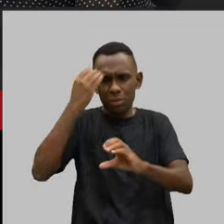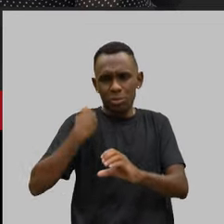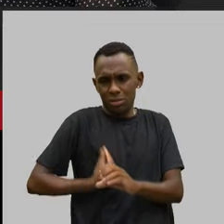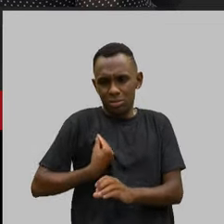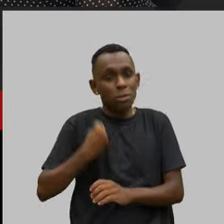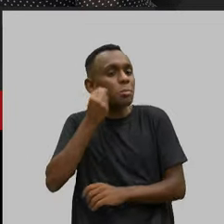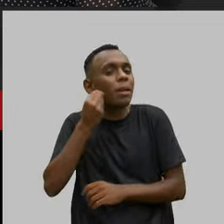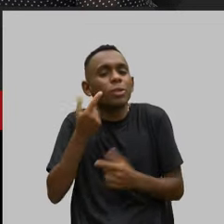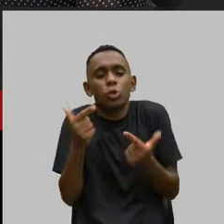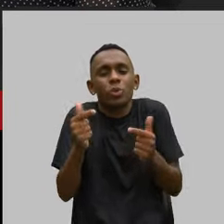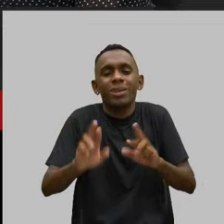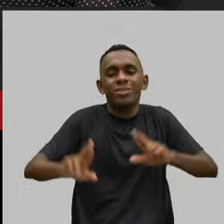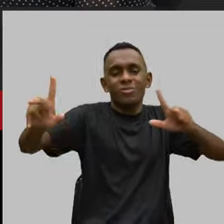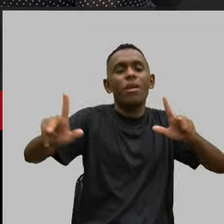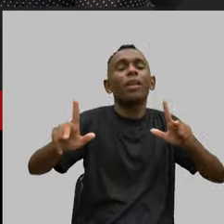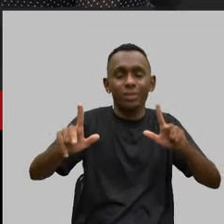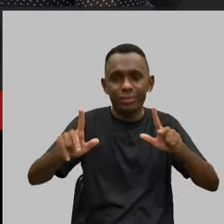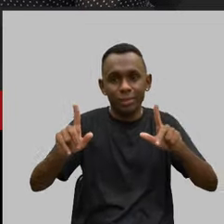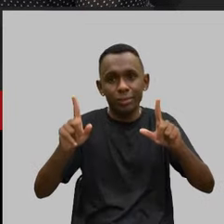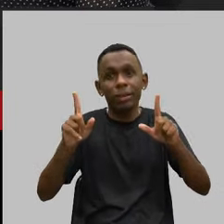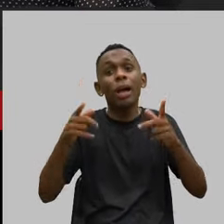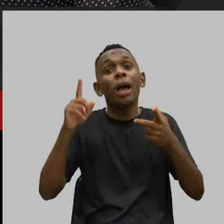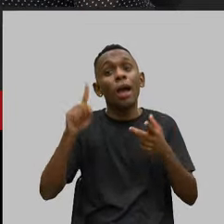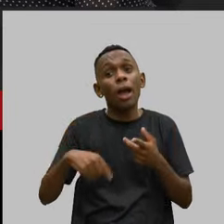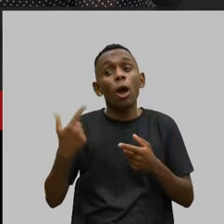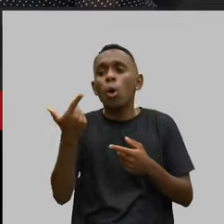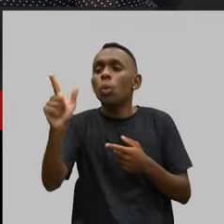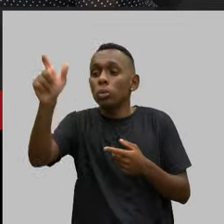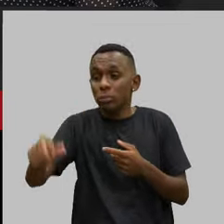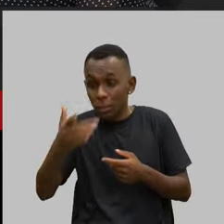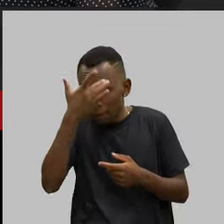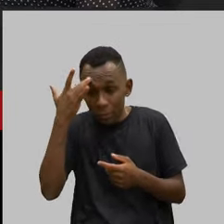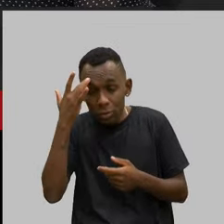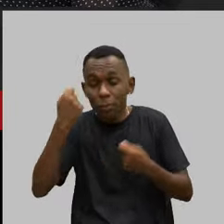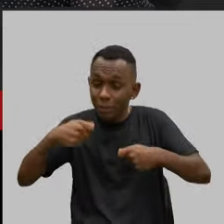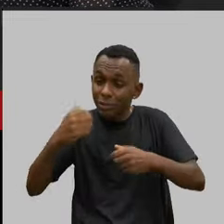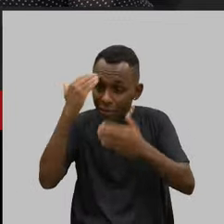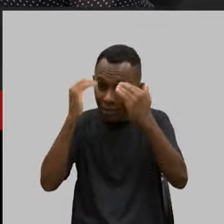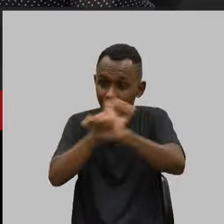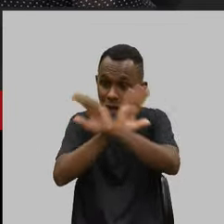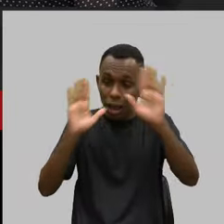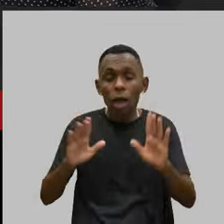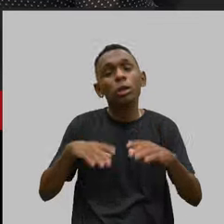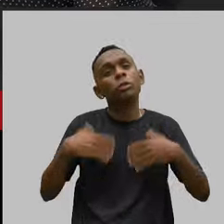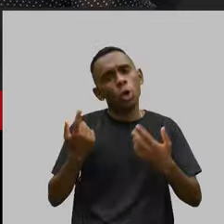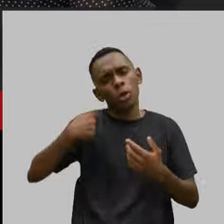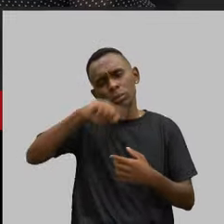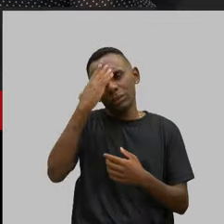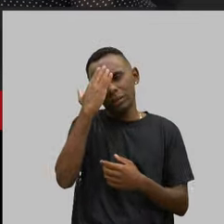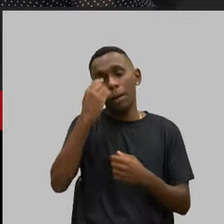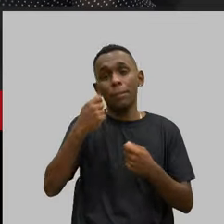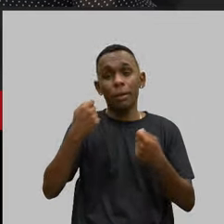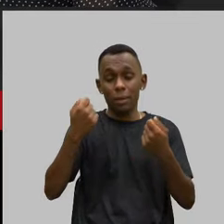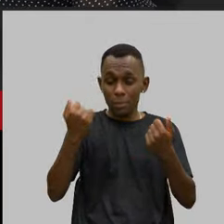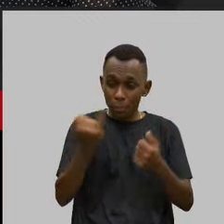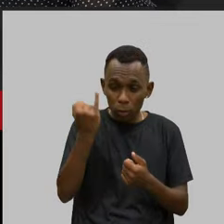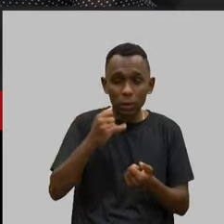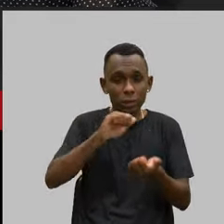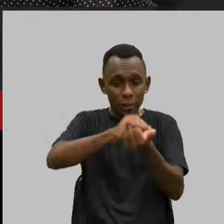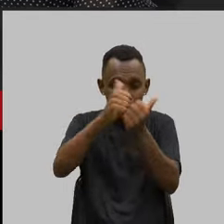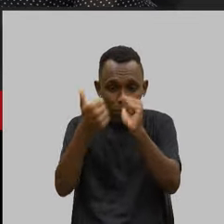realidade de serviço público eh de uma forma que o outro entenda e a gente entende que é muito importante que a gente faça essa tradução e